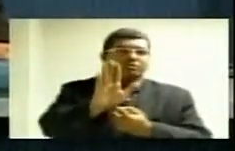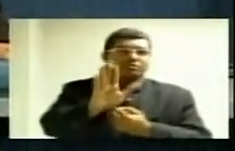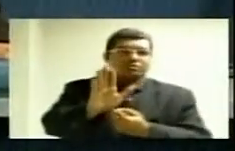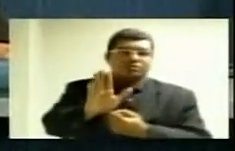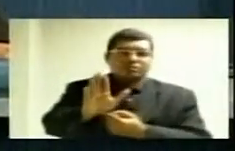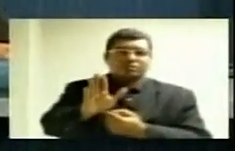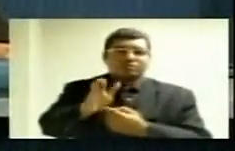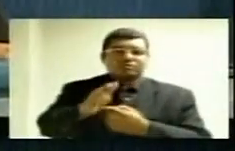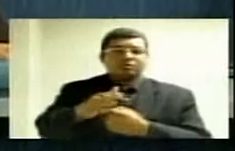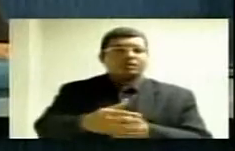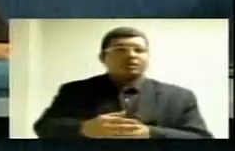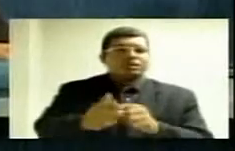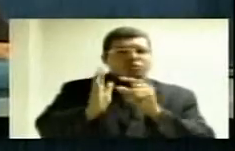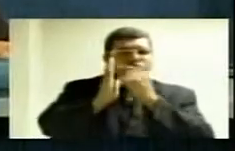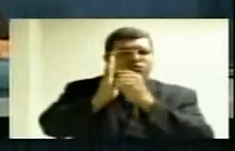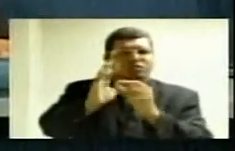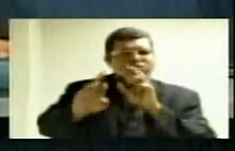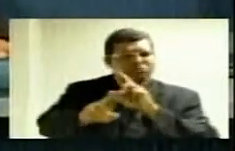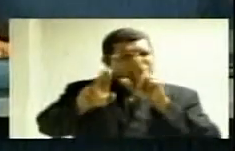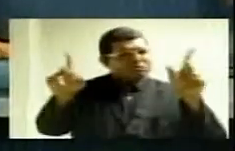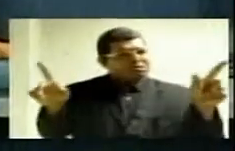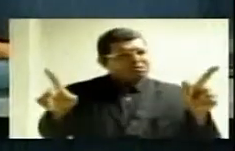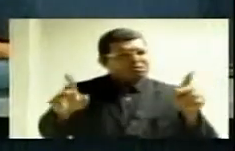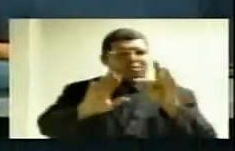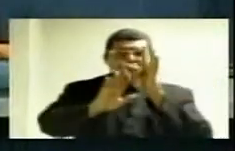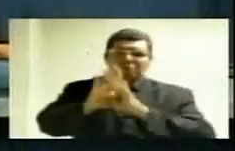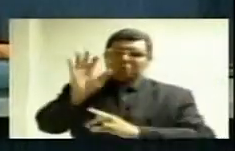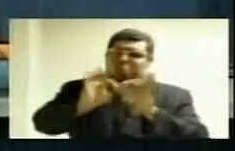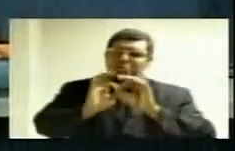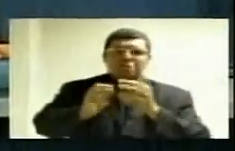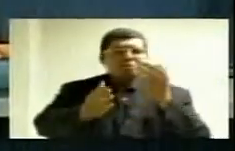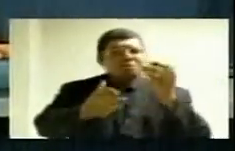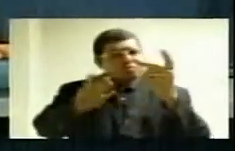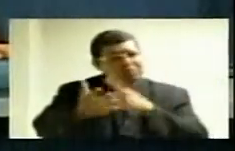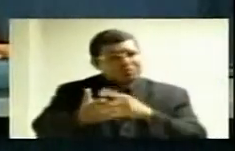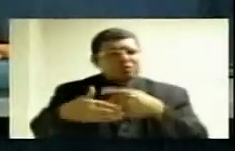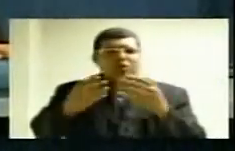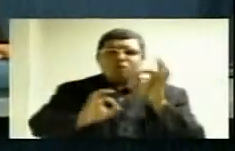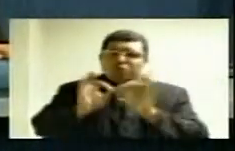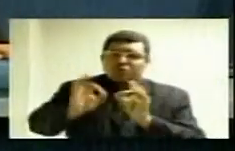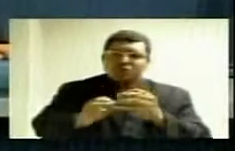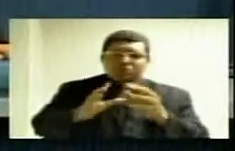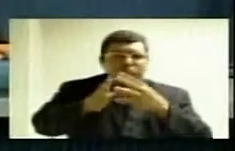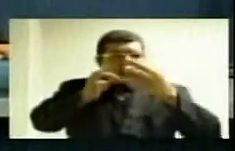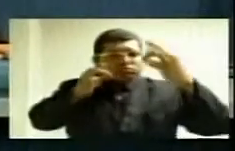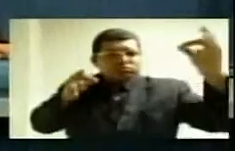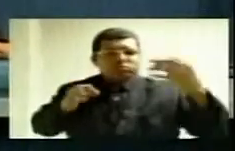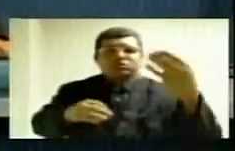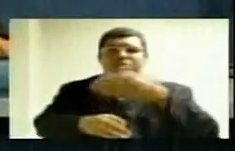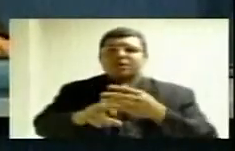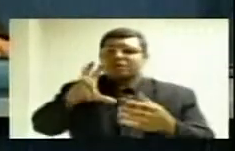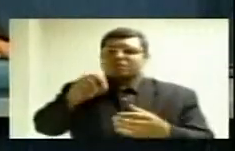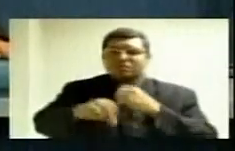uma matéria estranha ao texto do projeto de lei. O projeto de lei prorrogava a Zona Franca